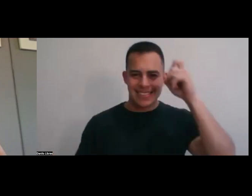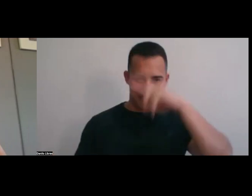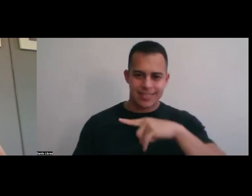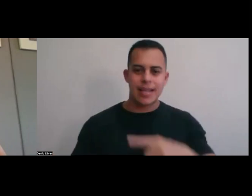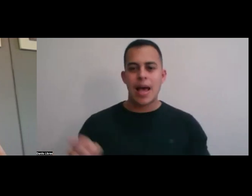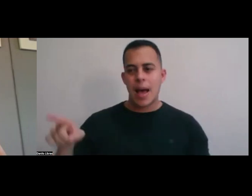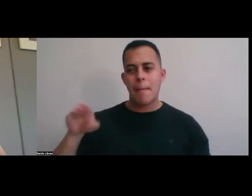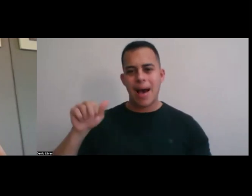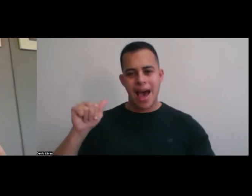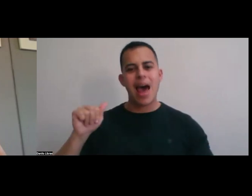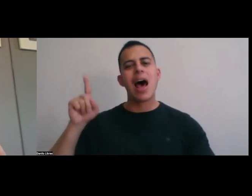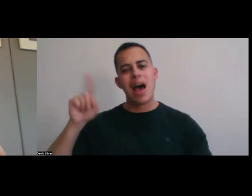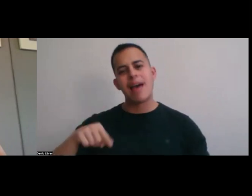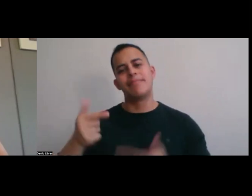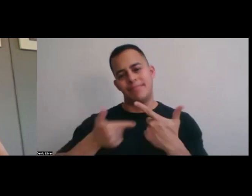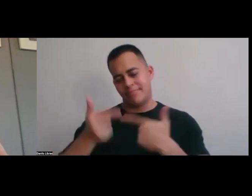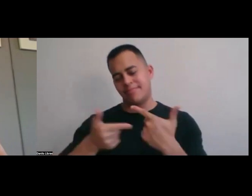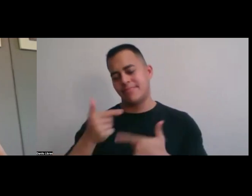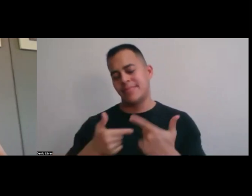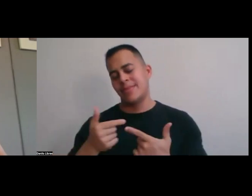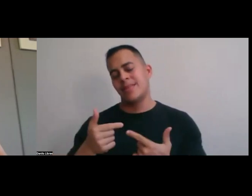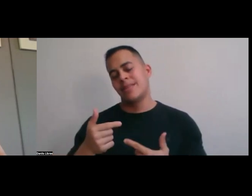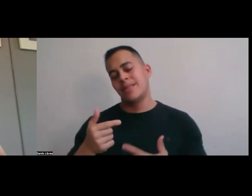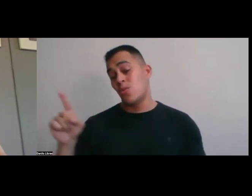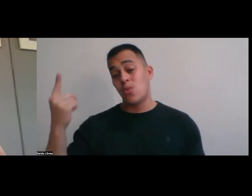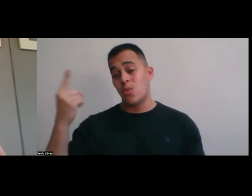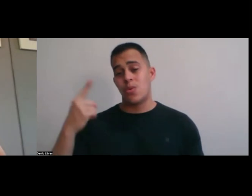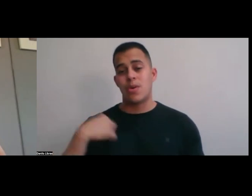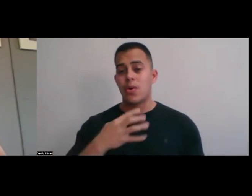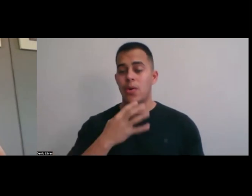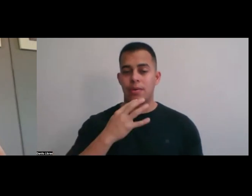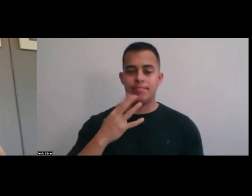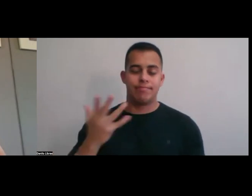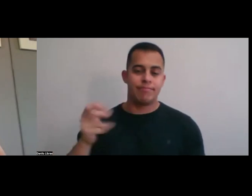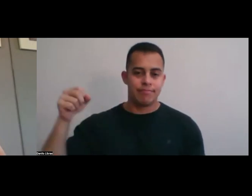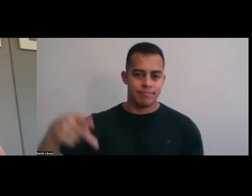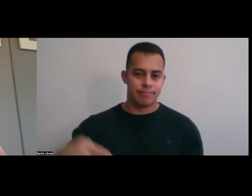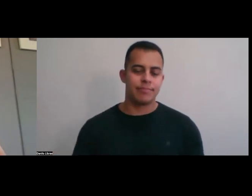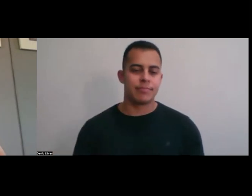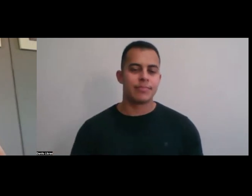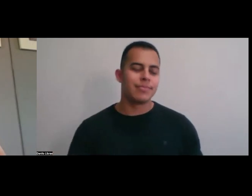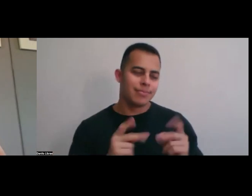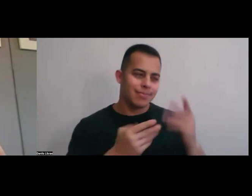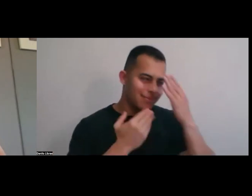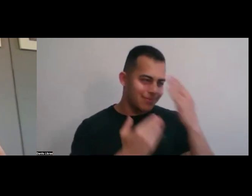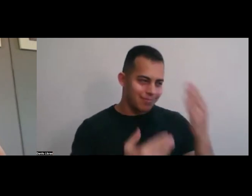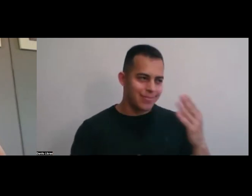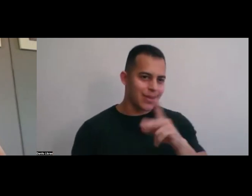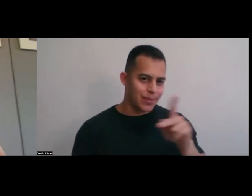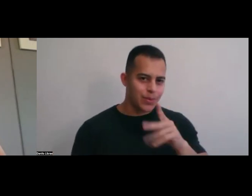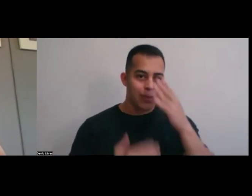pessoas que trabalhava com isso. E é a única que eu conheço, na verdade, daqui. Tá bem, obrigada, professora. Obrigada, Paty,